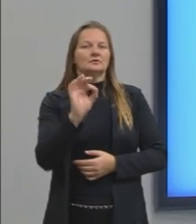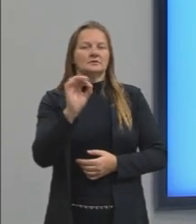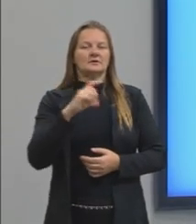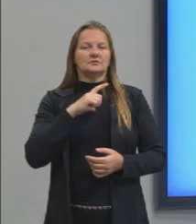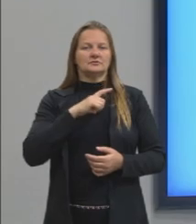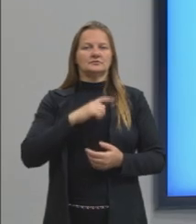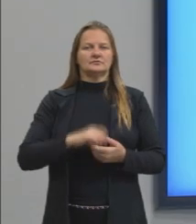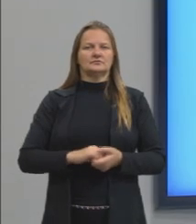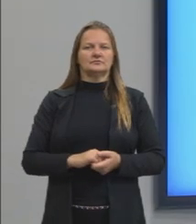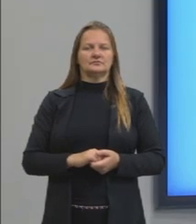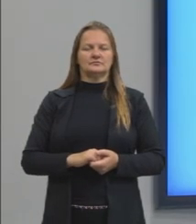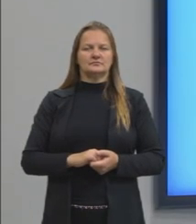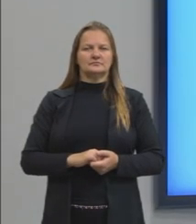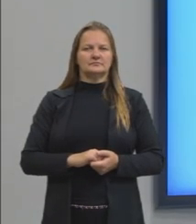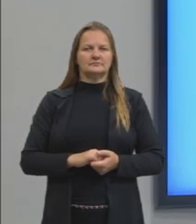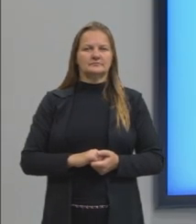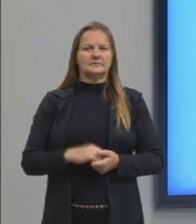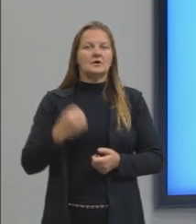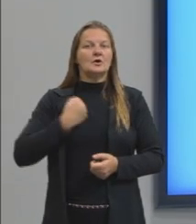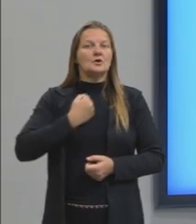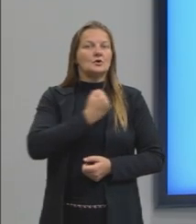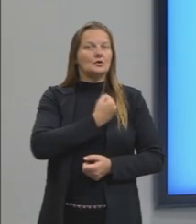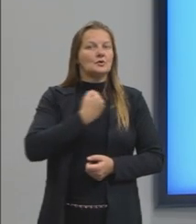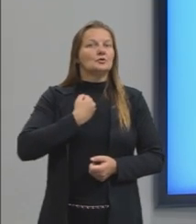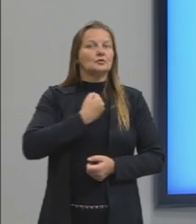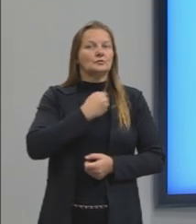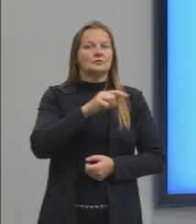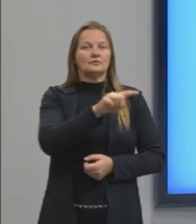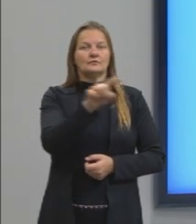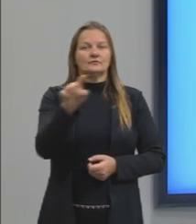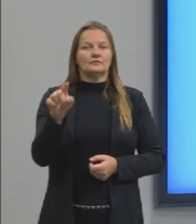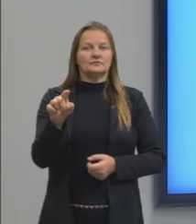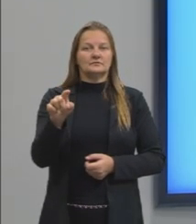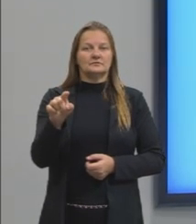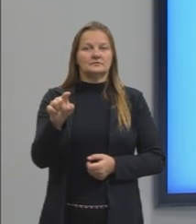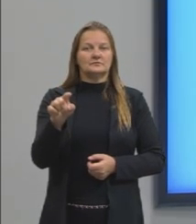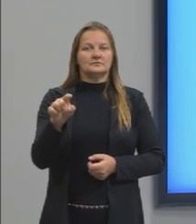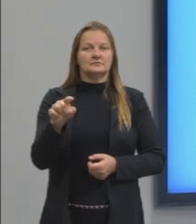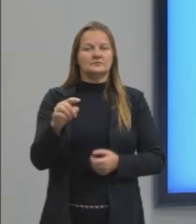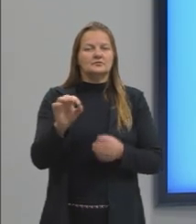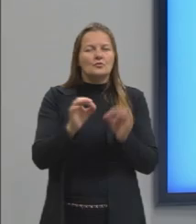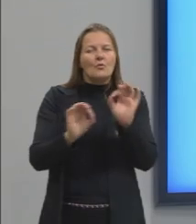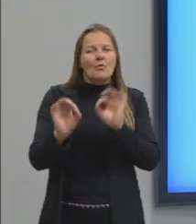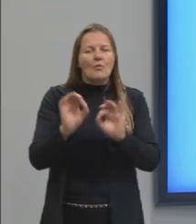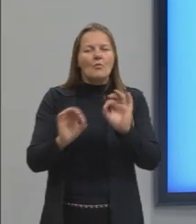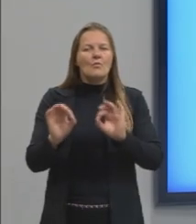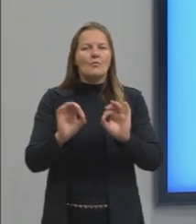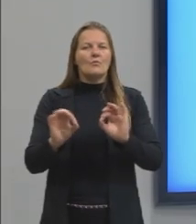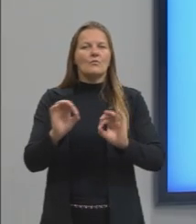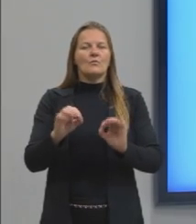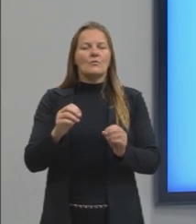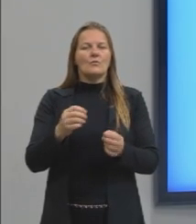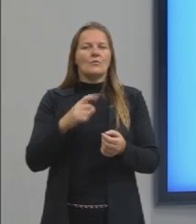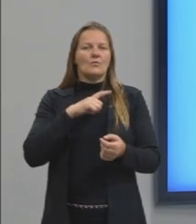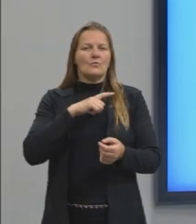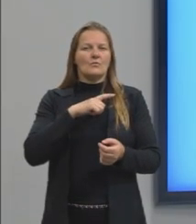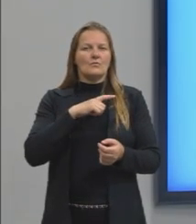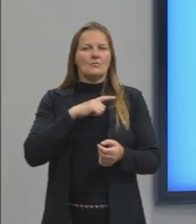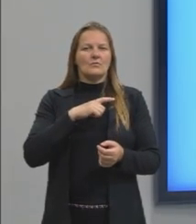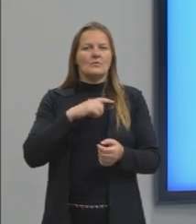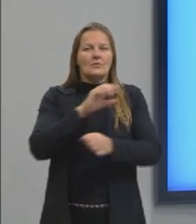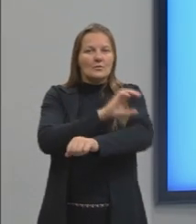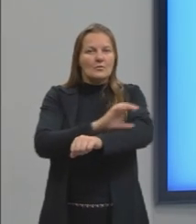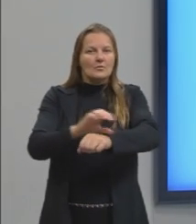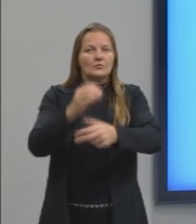você trabalha então com números que que vocês até então na forma já tá então nós Não vimos aqui no